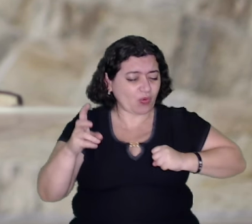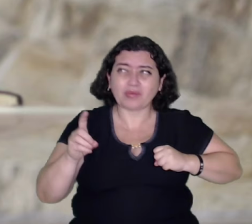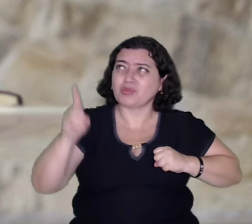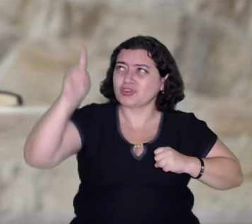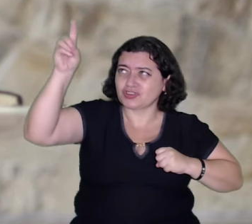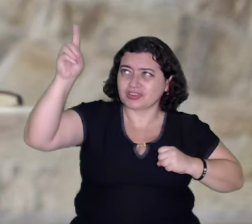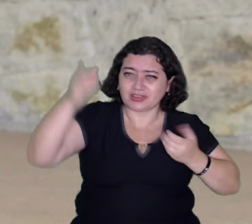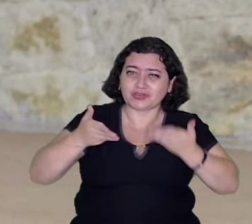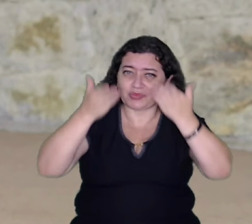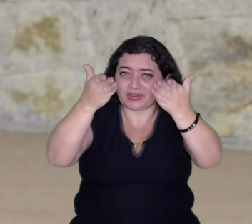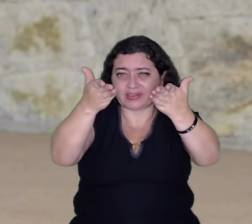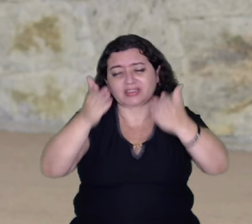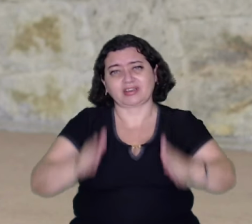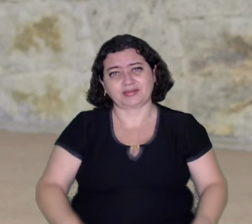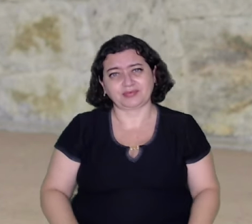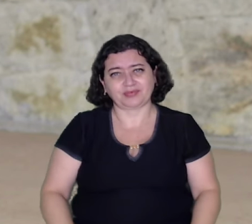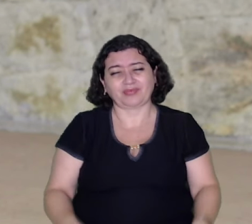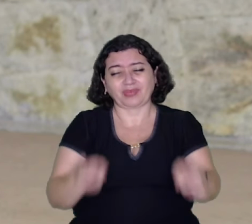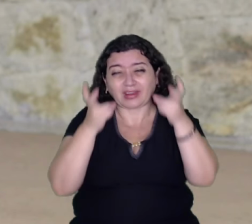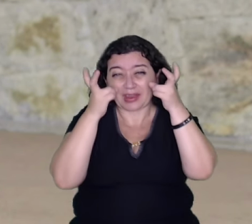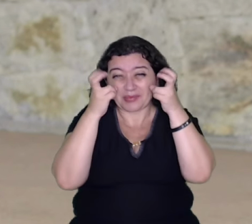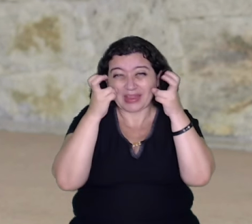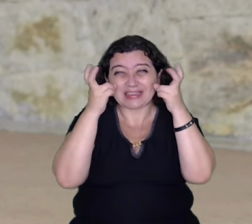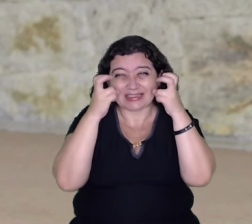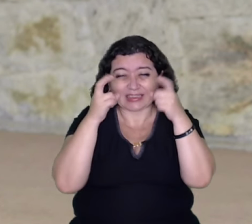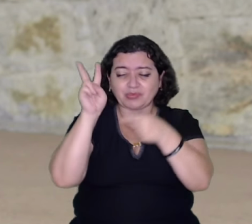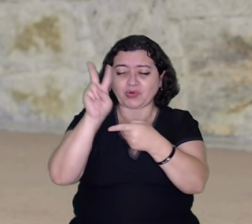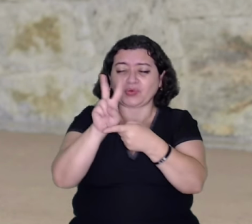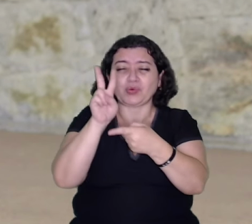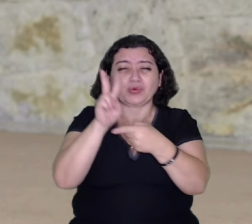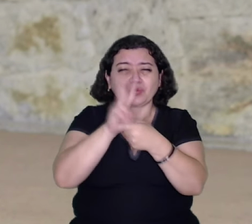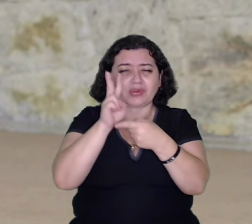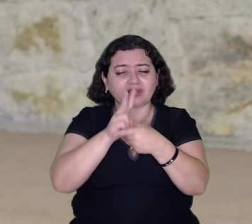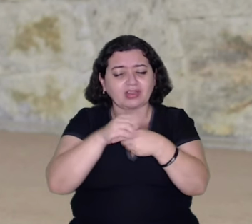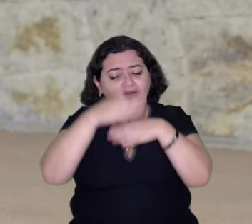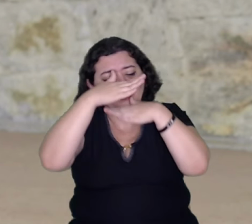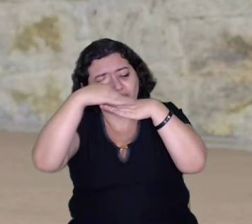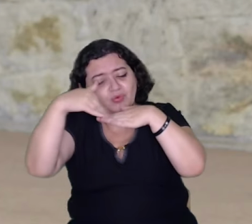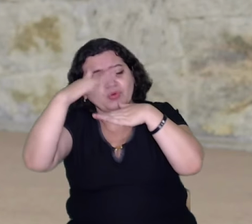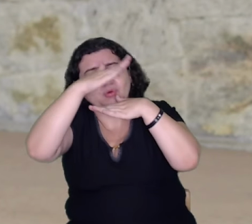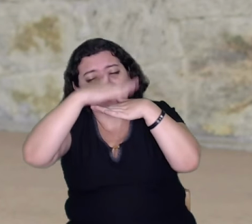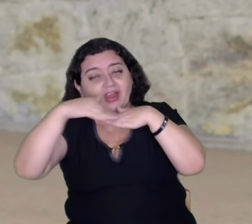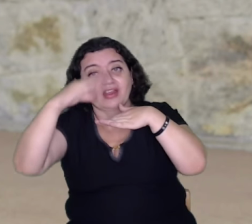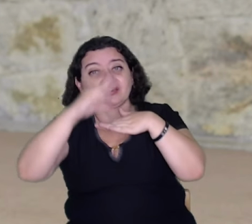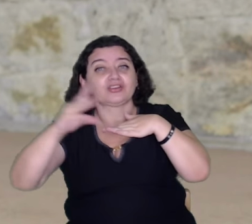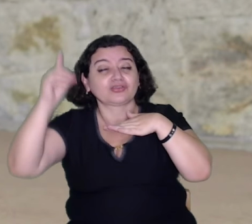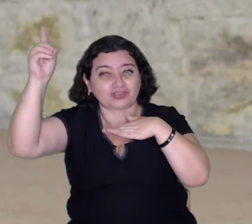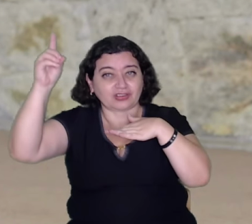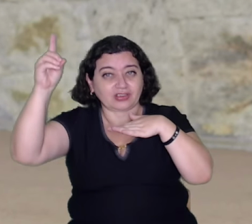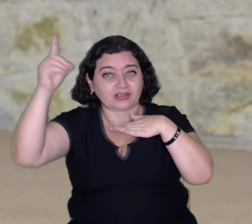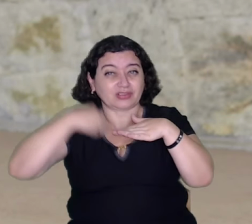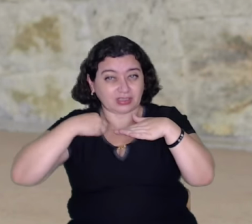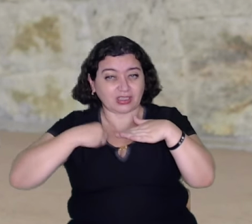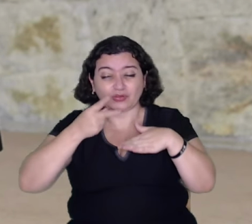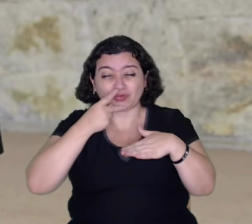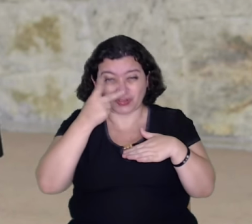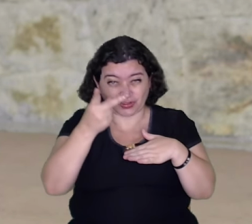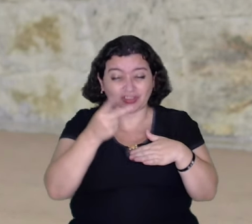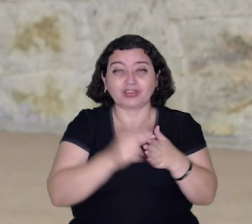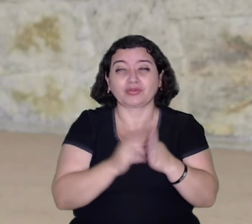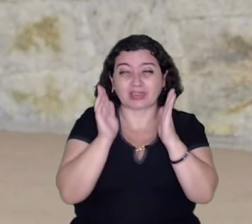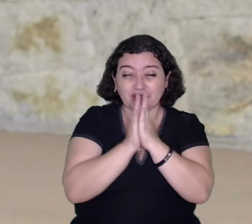você. Perceba o cuidado, o carinho de Deus. Eu costumo dizer, às vezes,